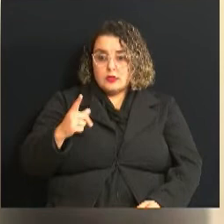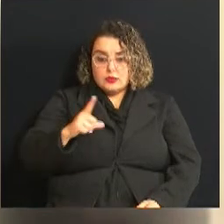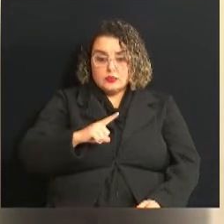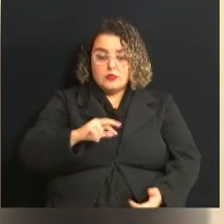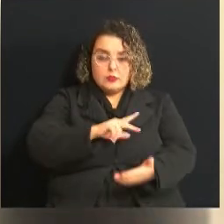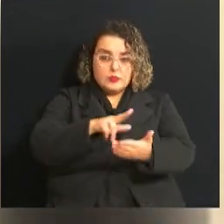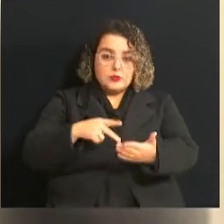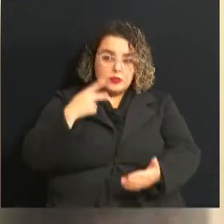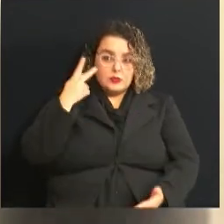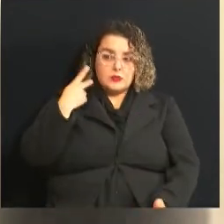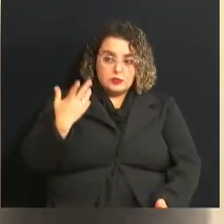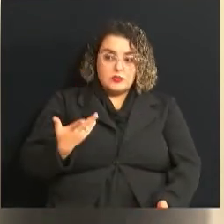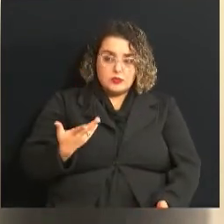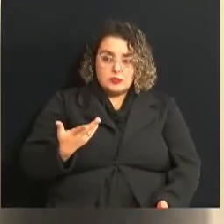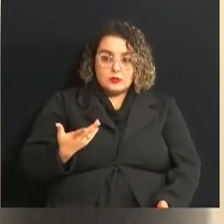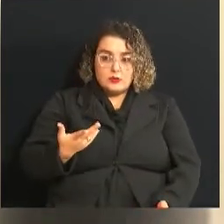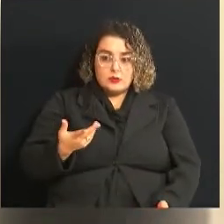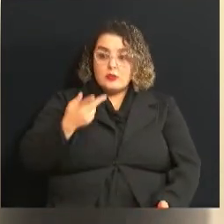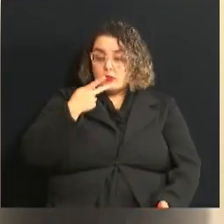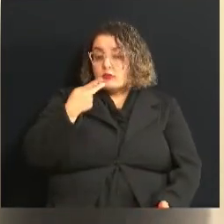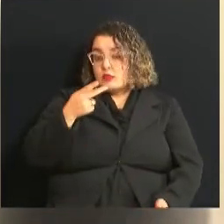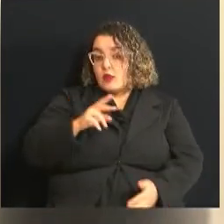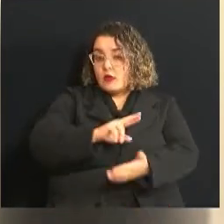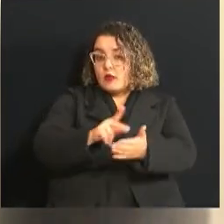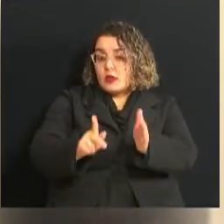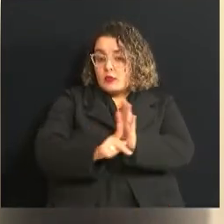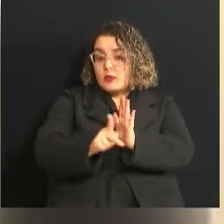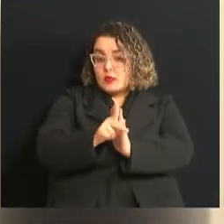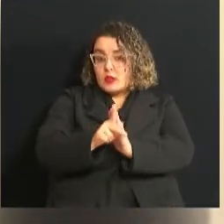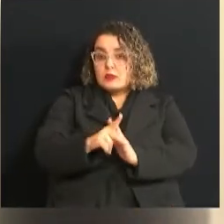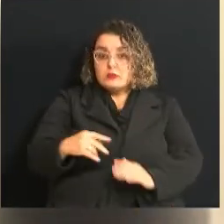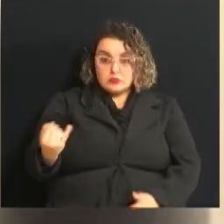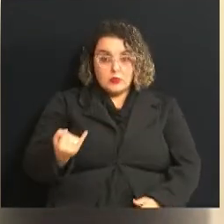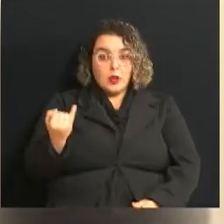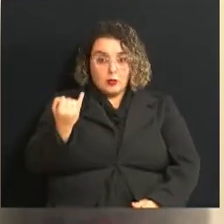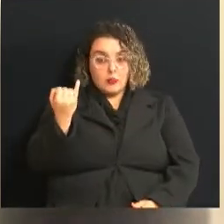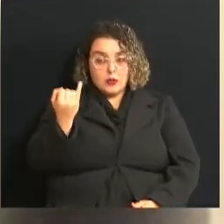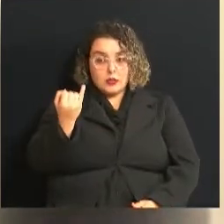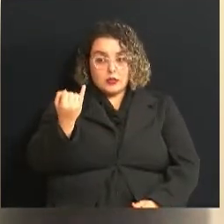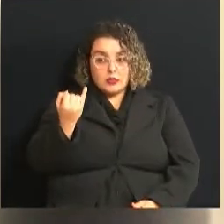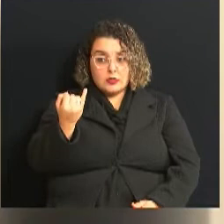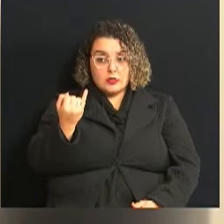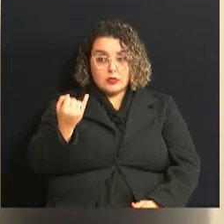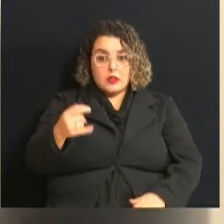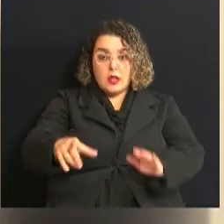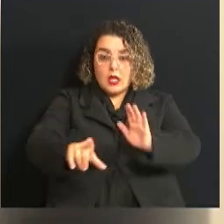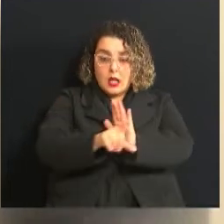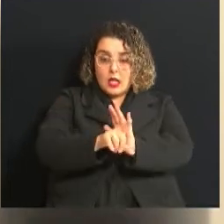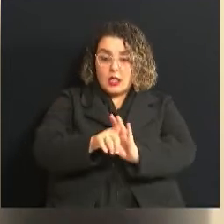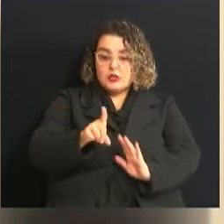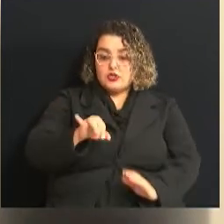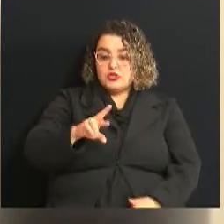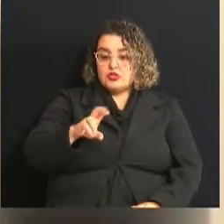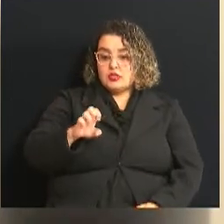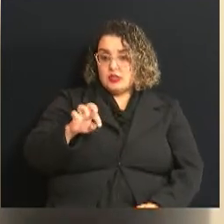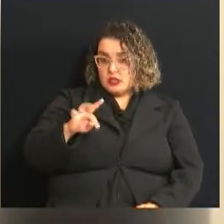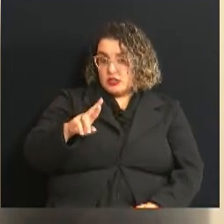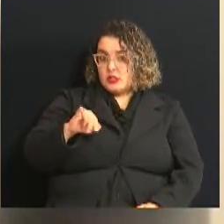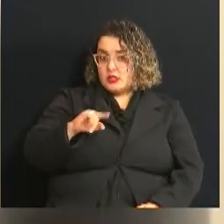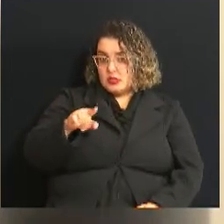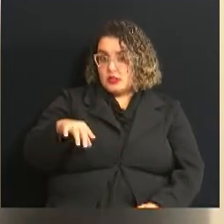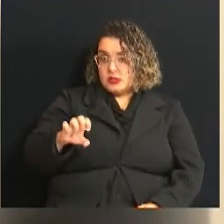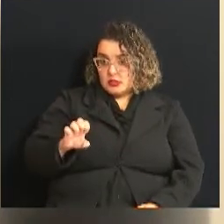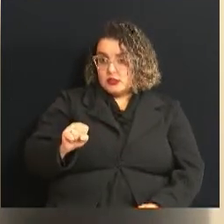e nós tivemos aí, como você disse, diversos projetos, e entre eles projetos importantes, como a Lei de Diretrizes Orçamentárias agora, que era necessário